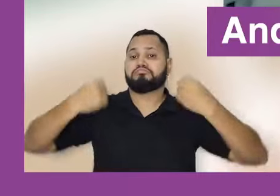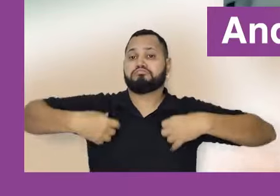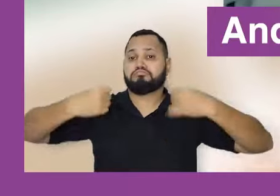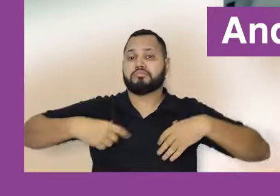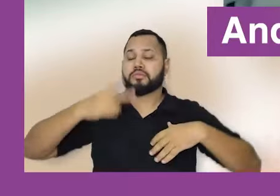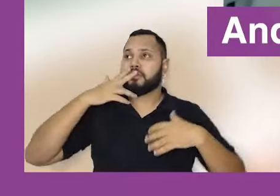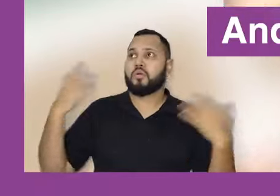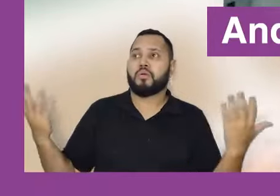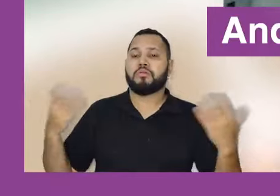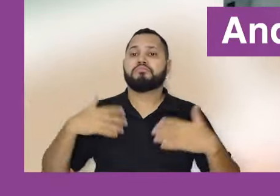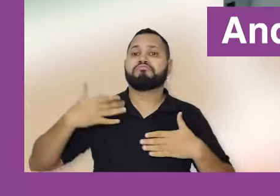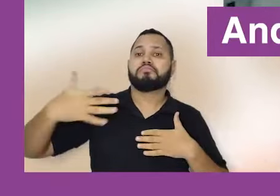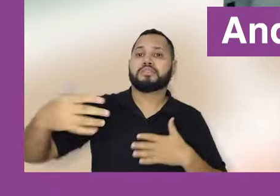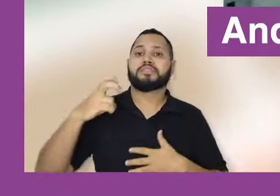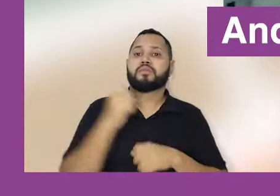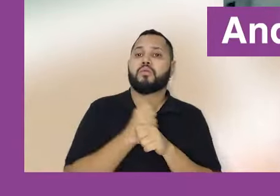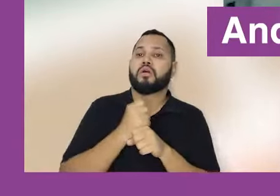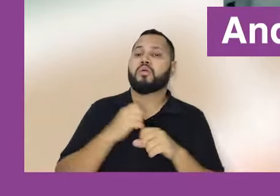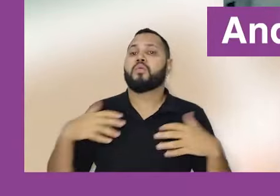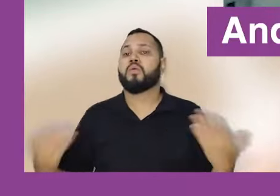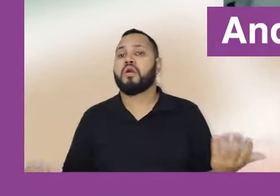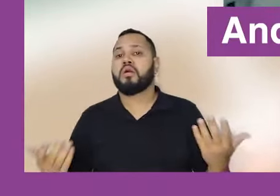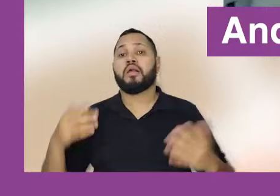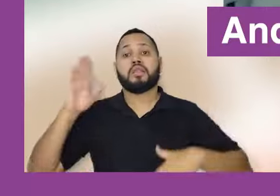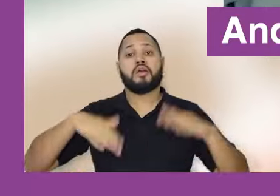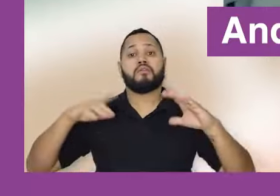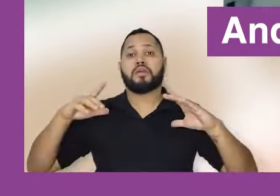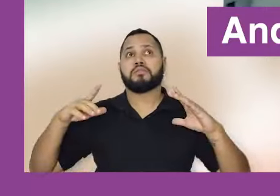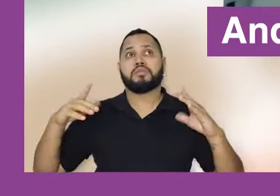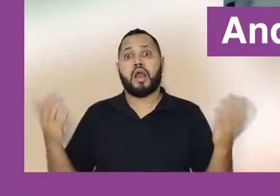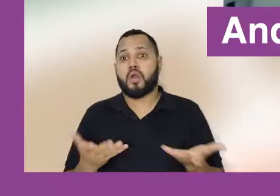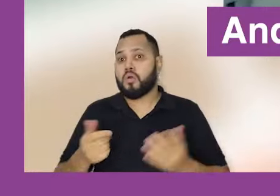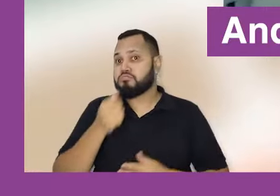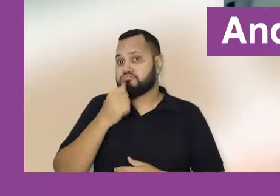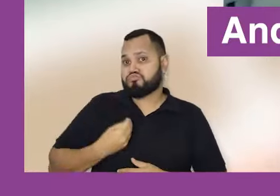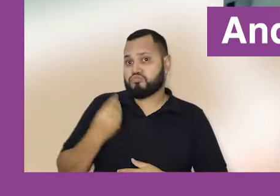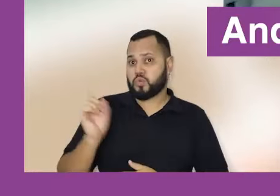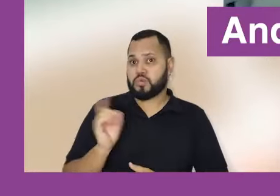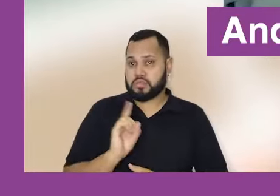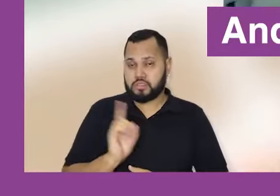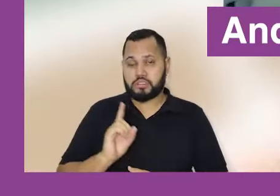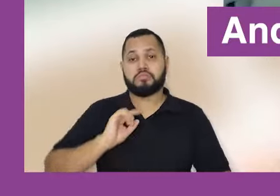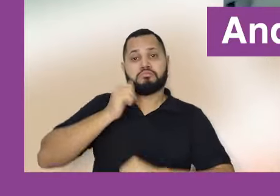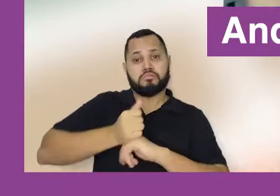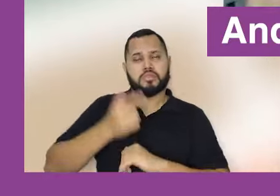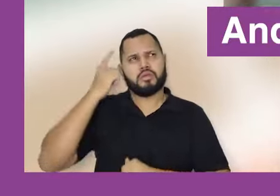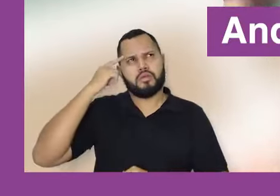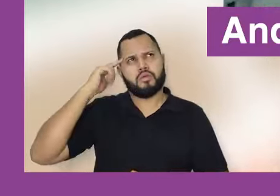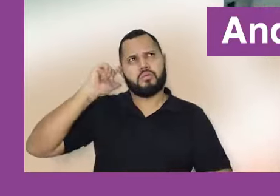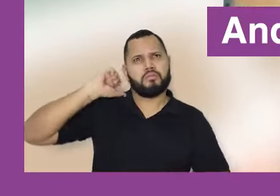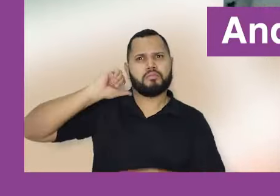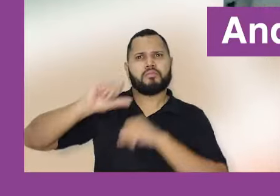as profissões que vão nos necessitar daqui cinco anos talvez nem existam ainda ainda hoje então como fazer